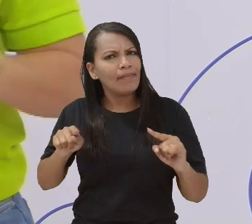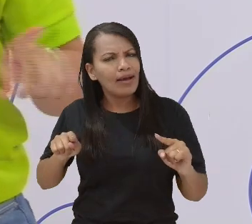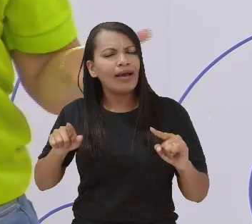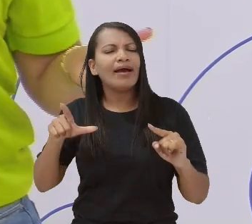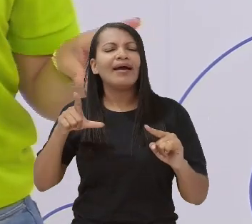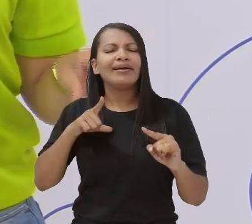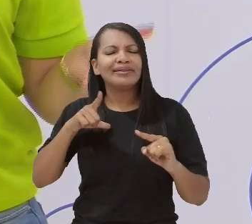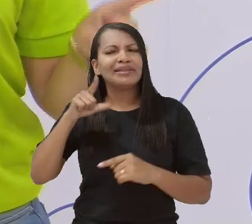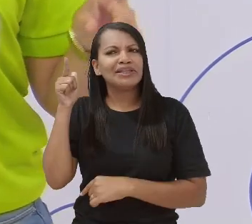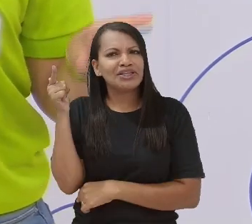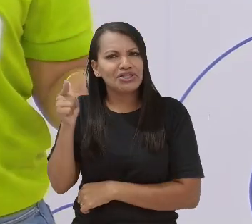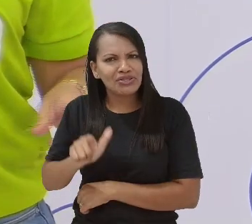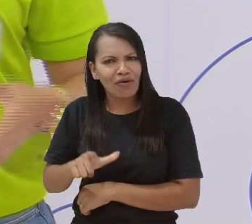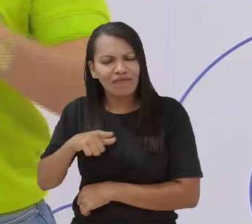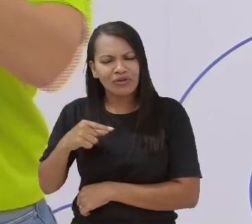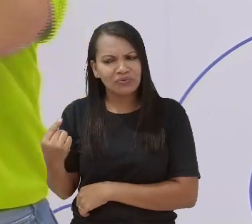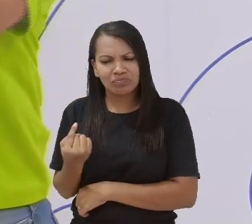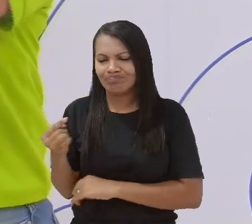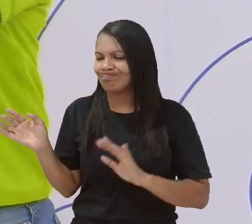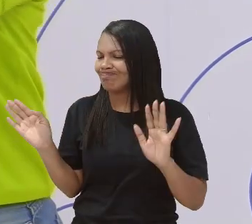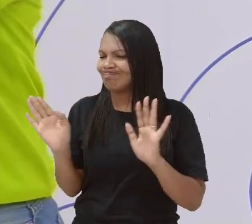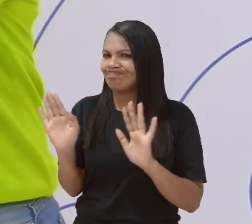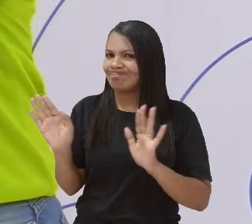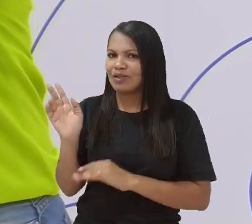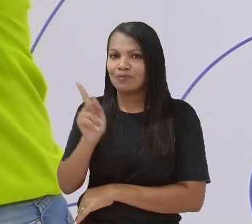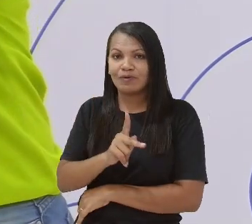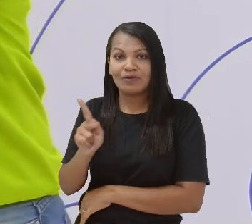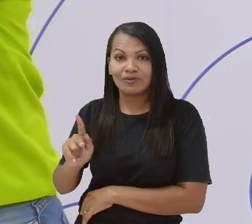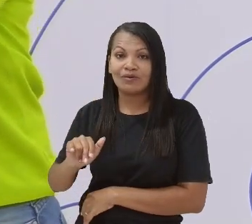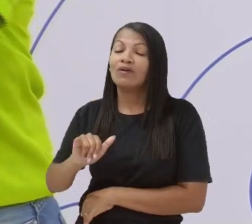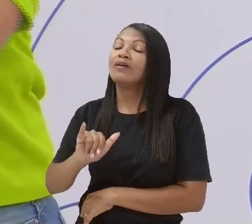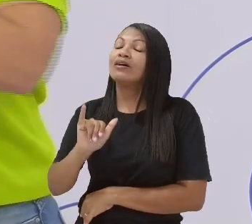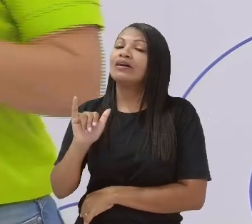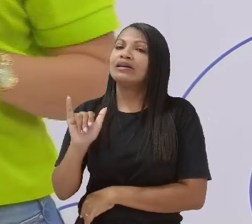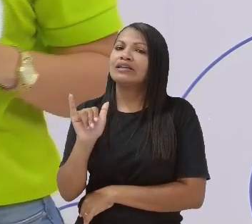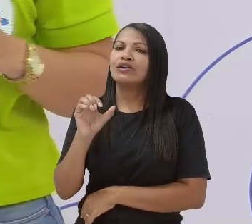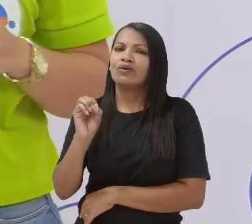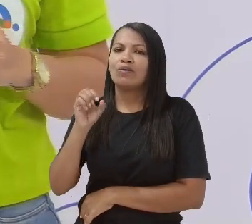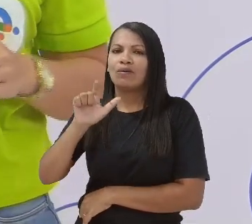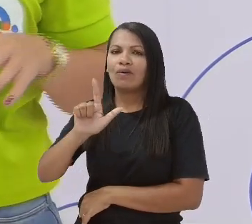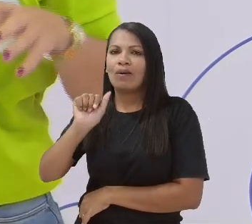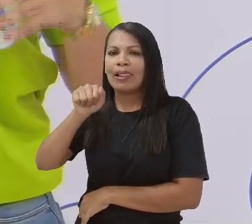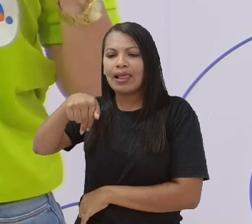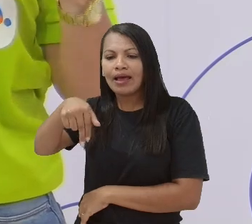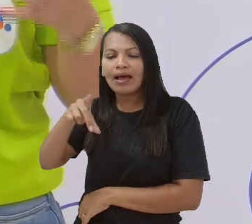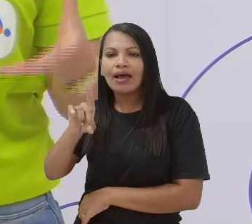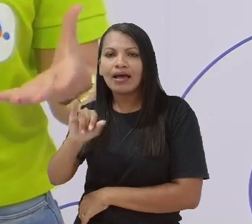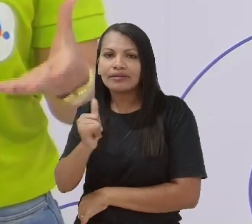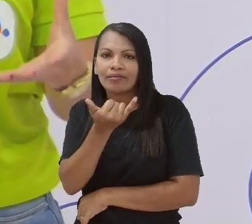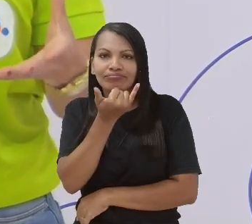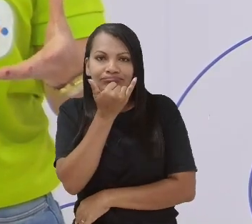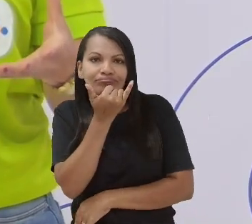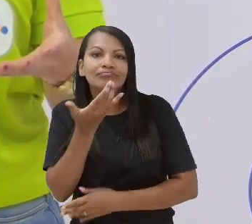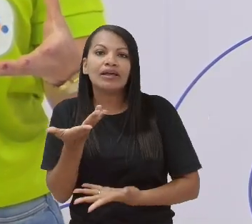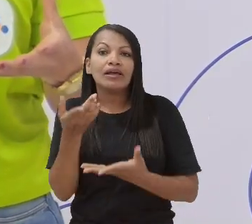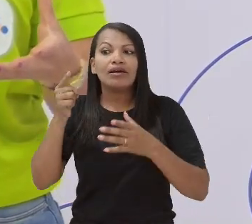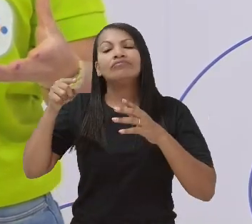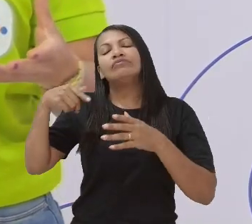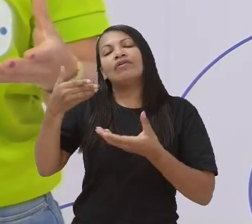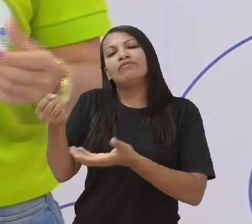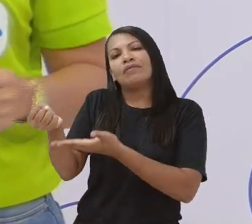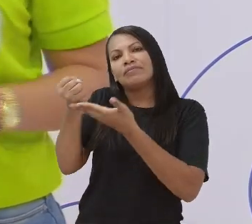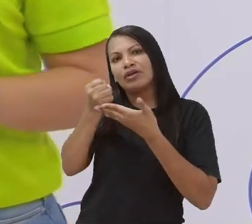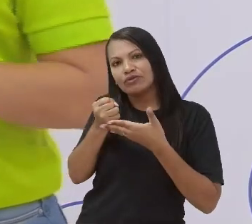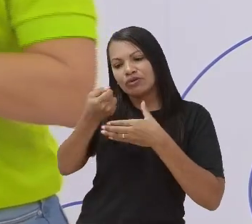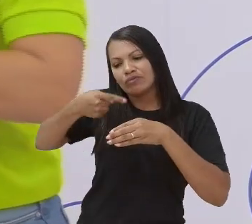eu não estou sozinha. A professora Yolanda Oliveira vai me ajudar e aprofundar um pouco mais sobre esse